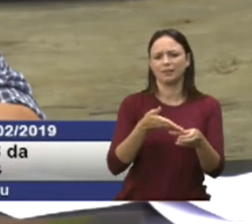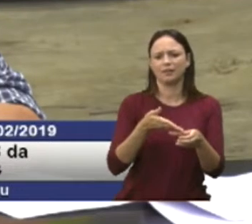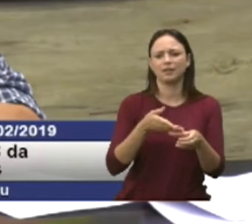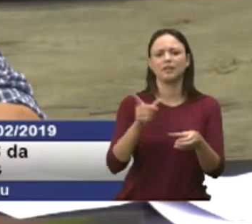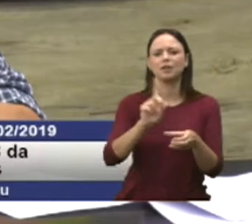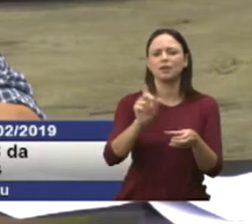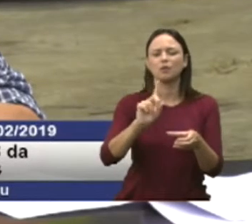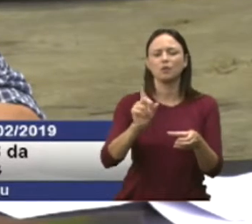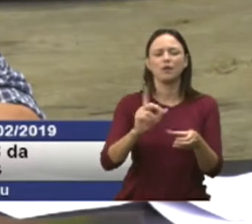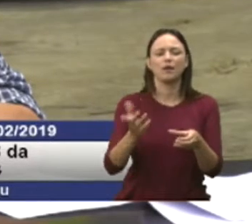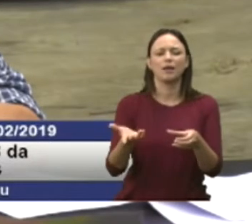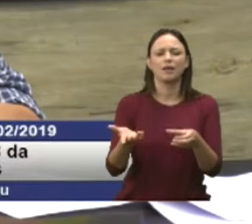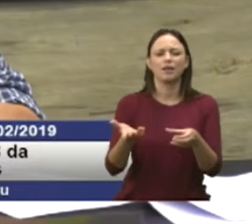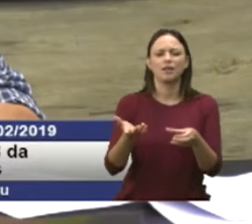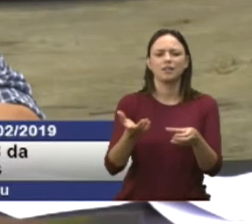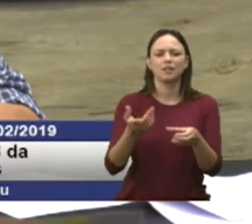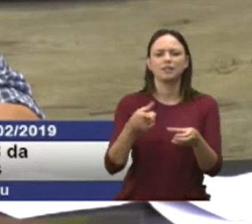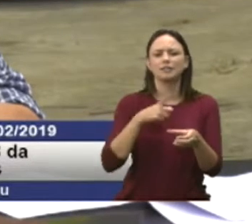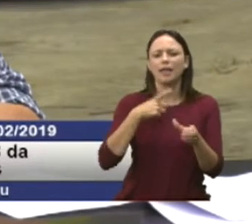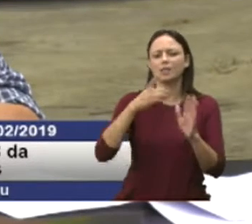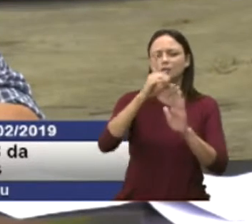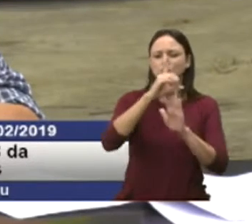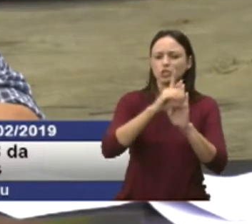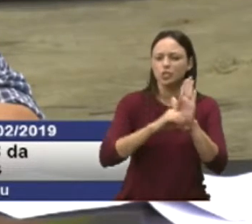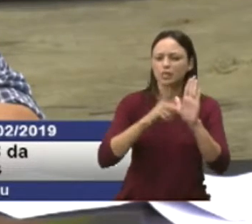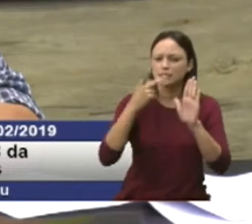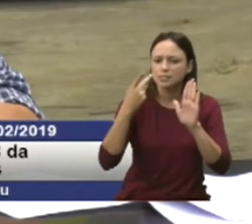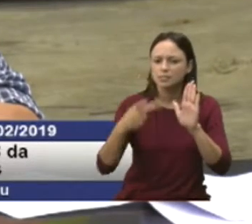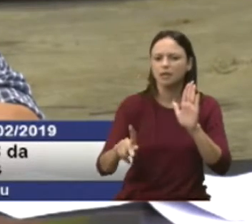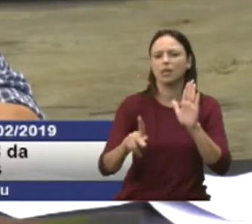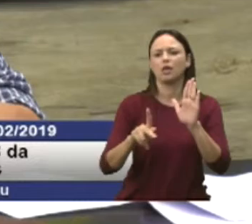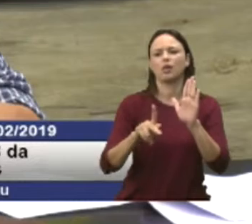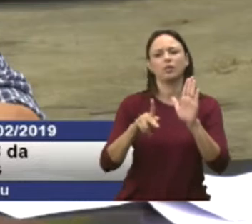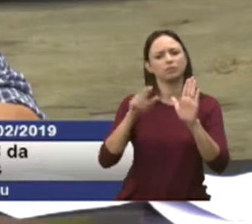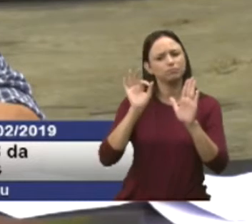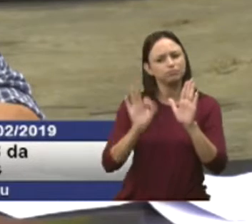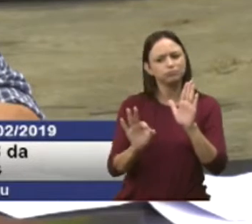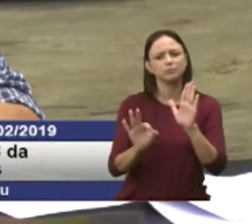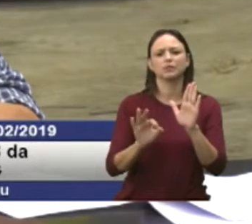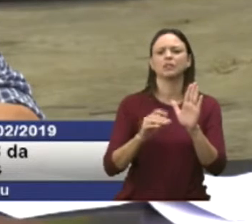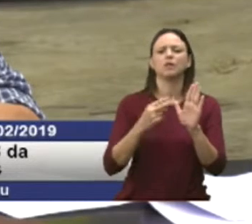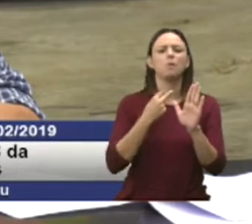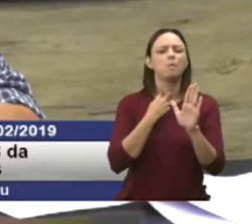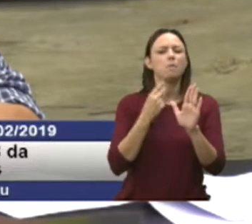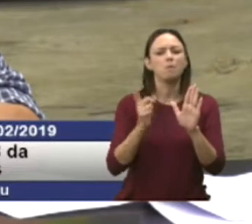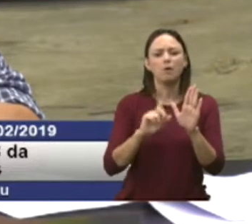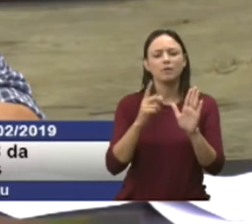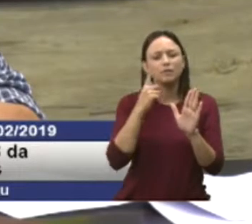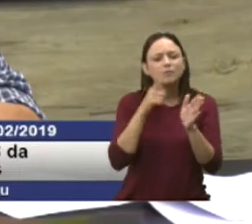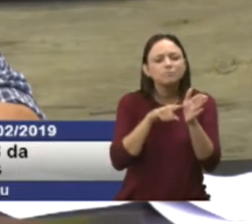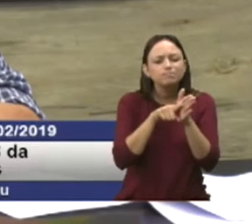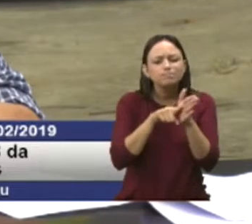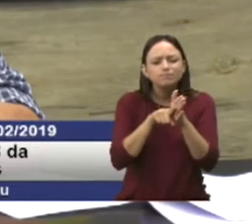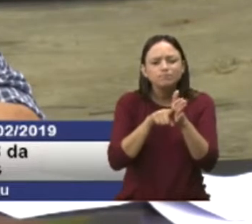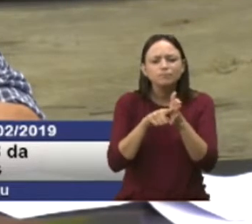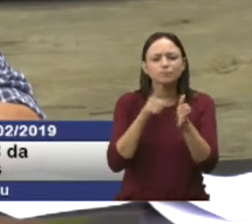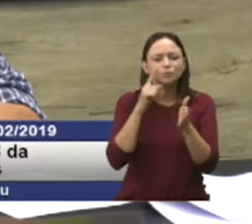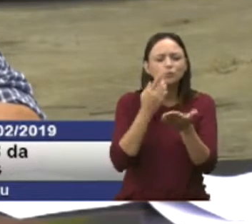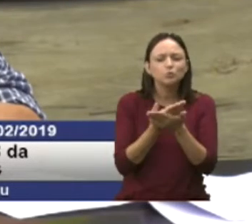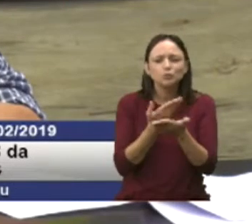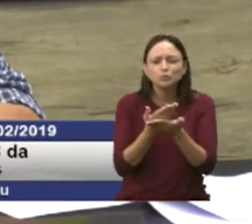é com seus direitos adquiridos e tudo mais. Então está se fazendo, né? Se fazendo